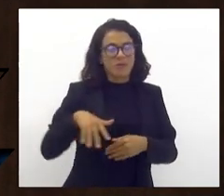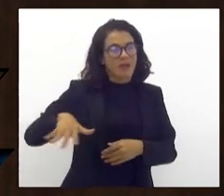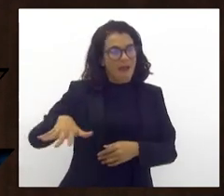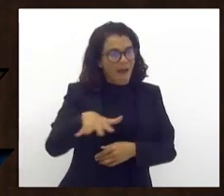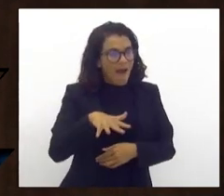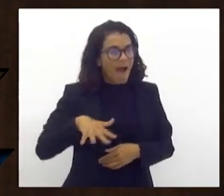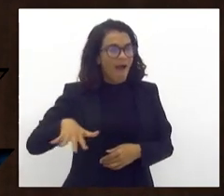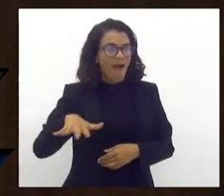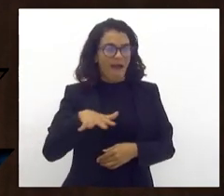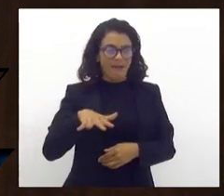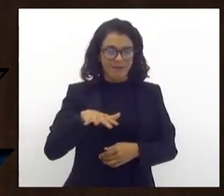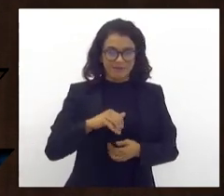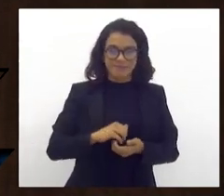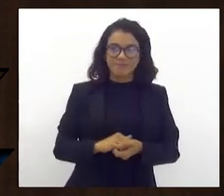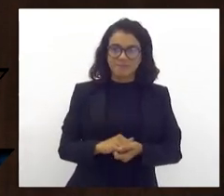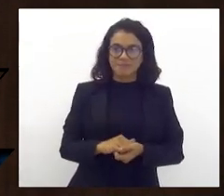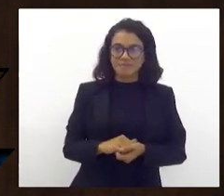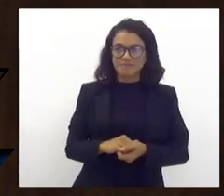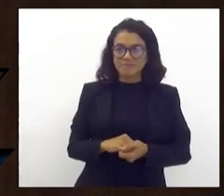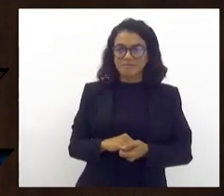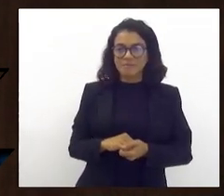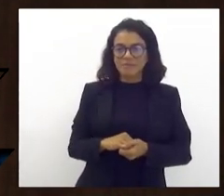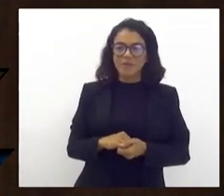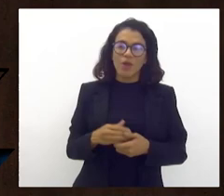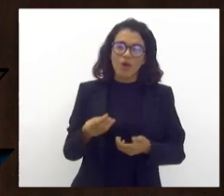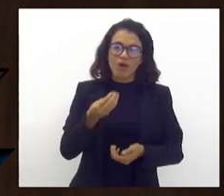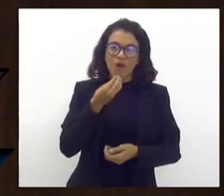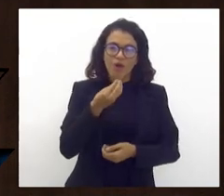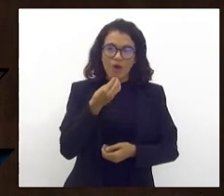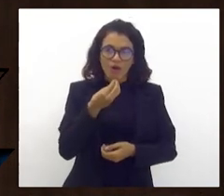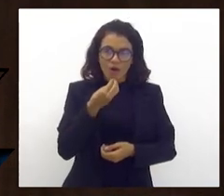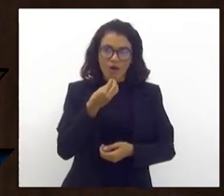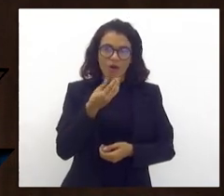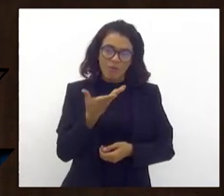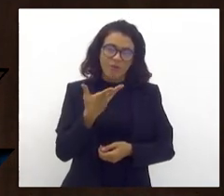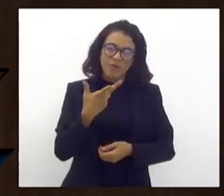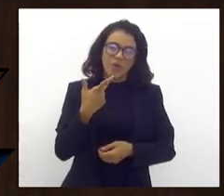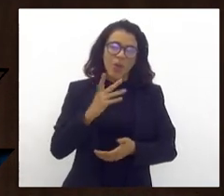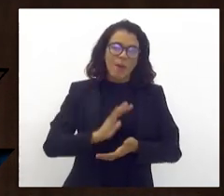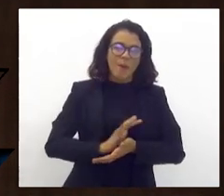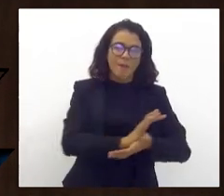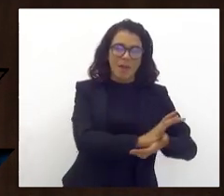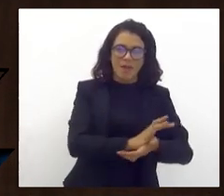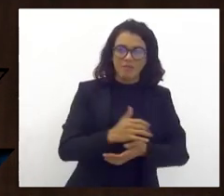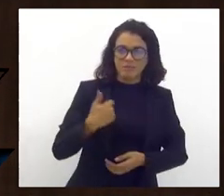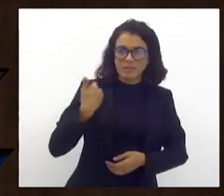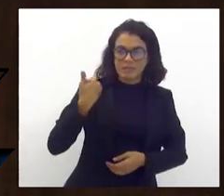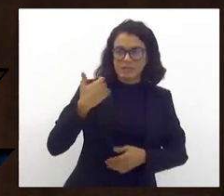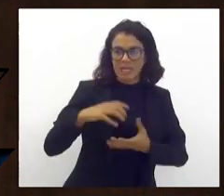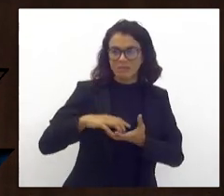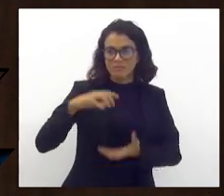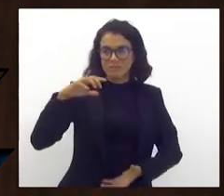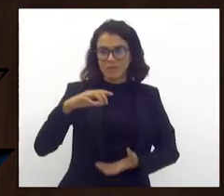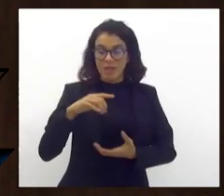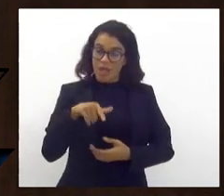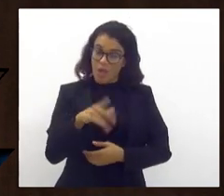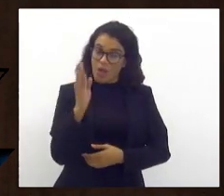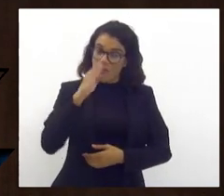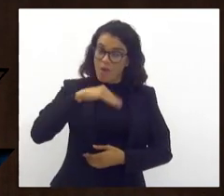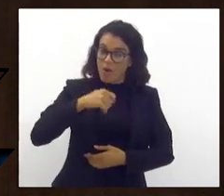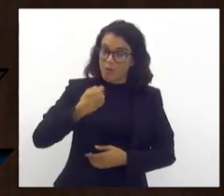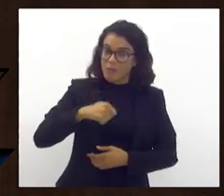as suas dimensões, sem, evidentemente, ser etarista, porque o etarismo também é um mal que deve